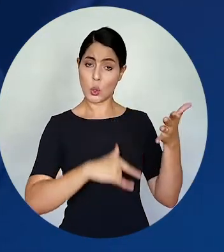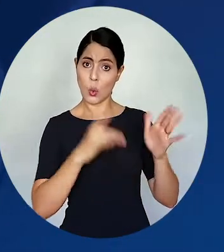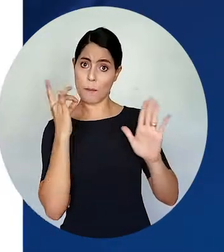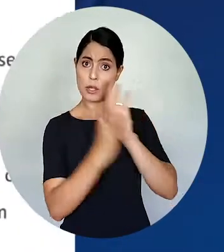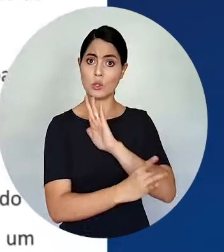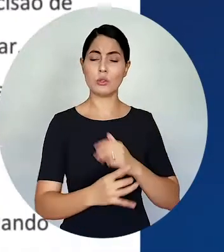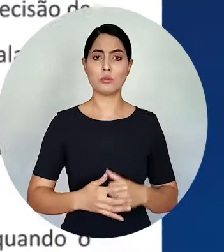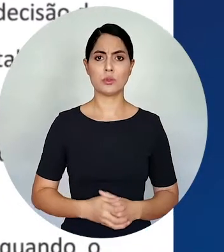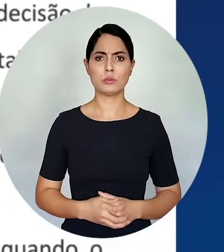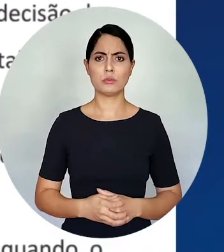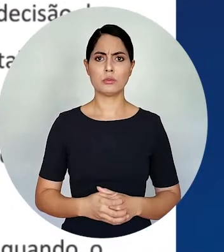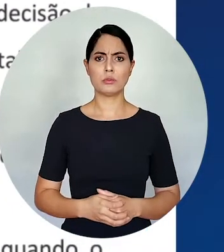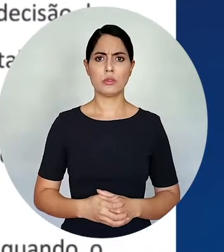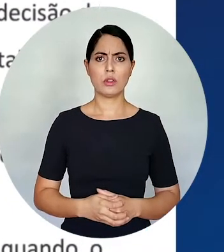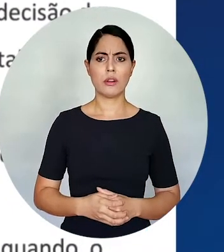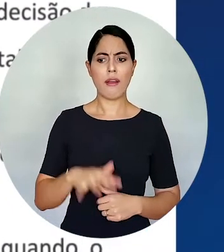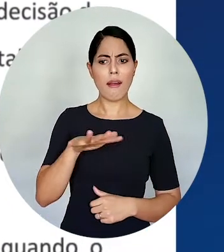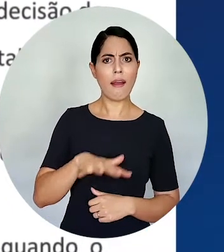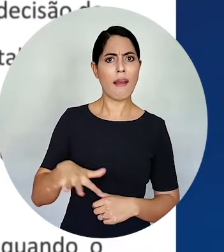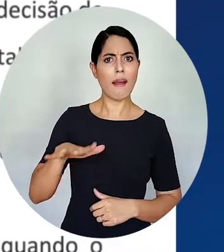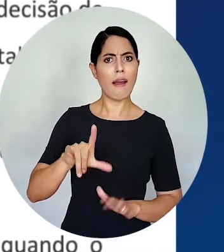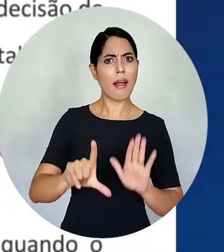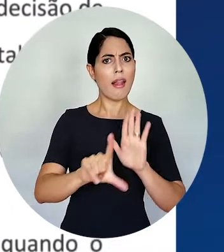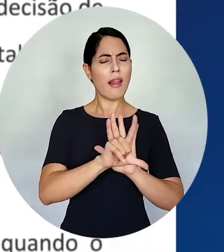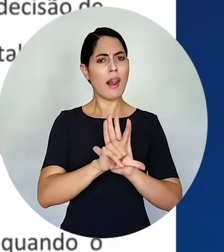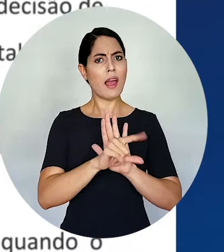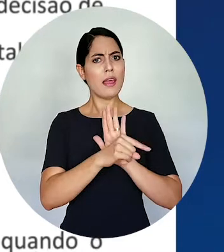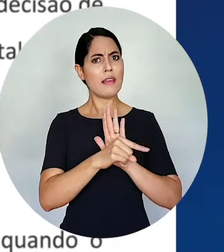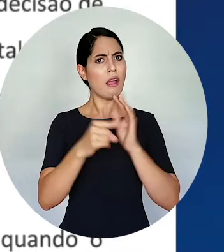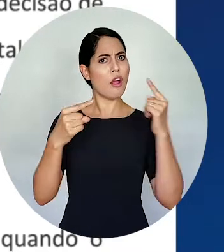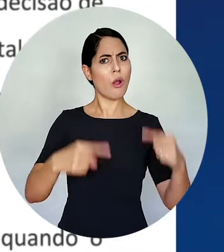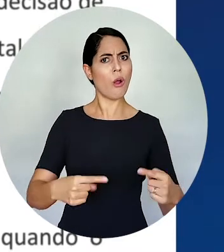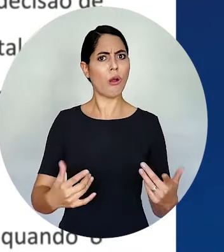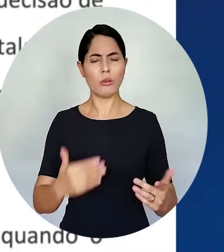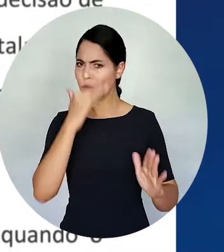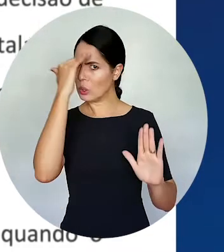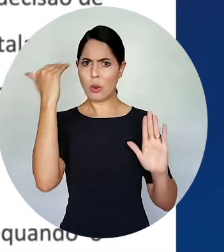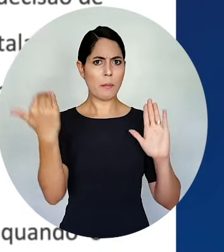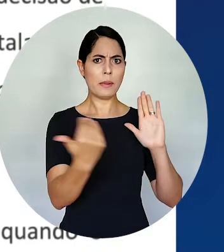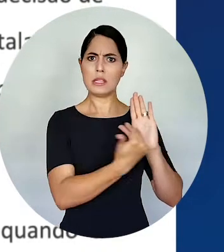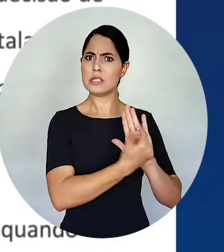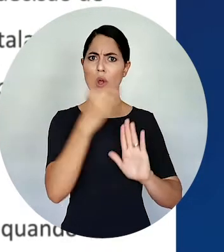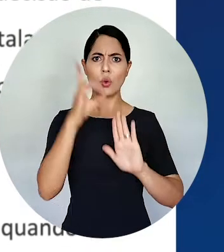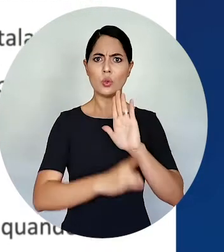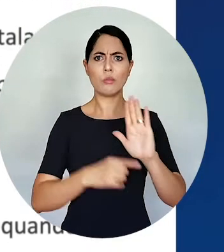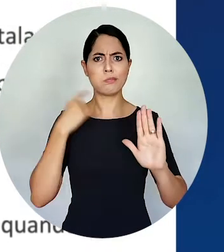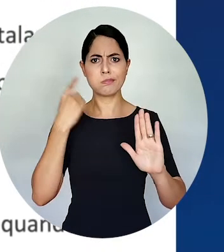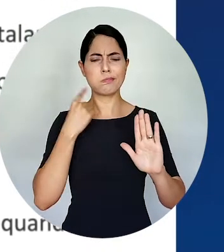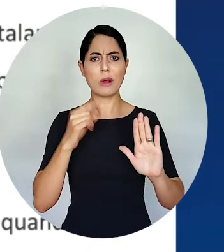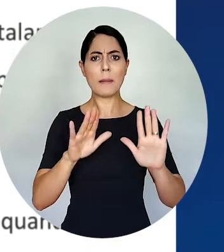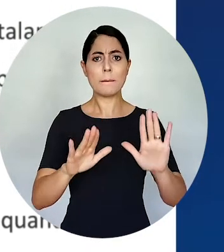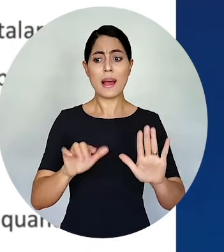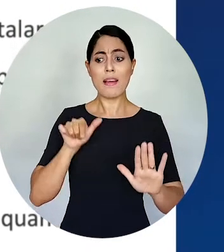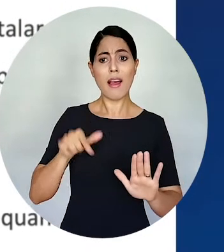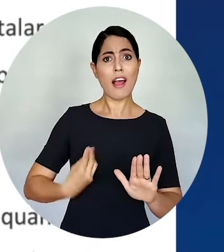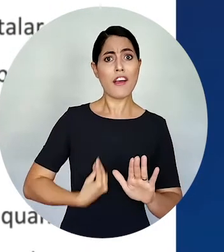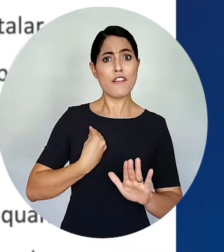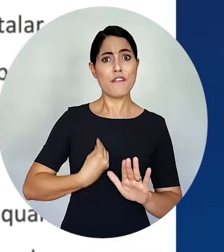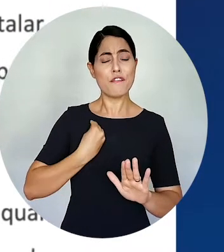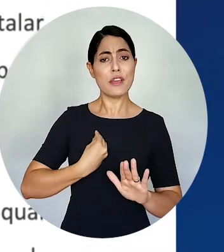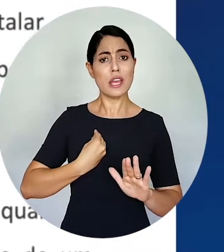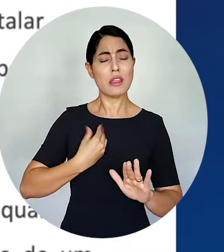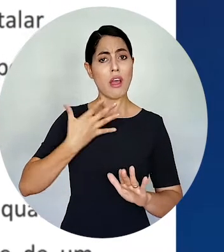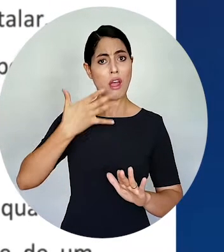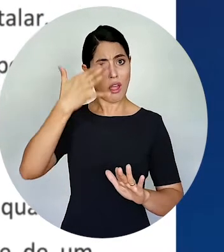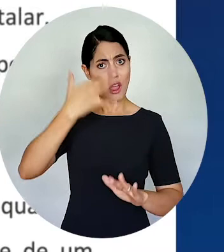abre aspas, mais do que violar os preceitos legais, processuais e prerrogativas, a ação ofende a dignidade da